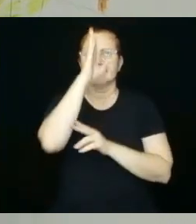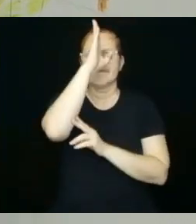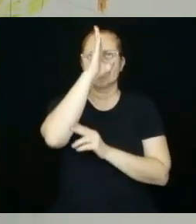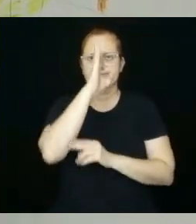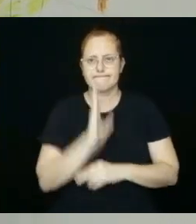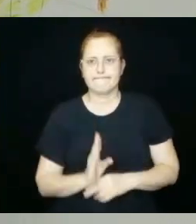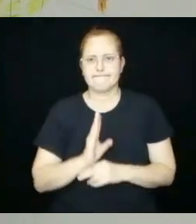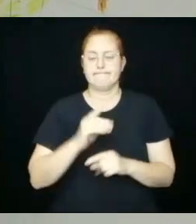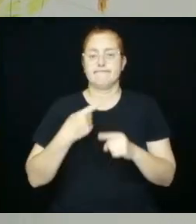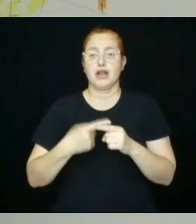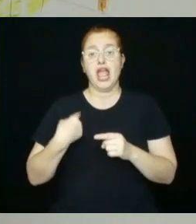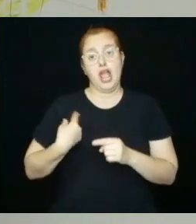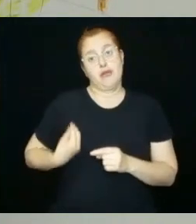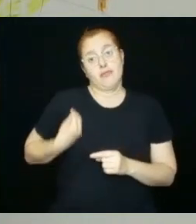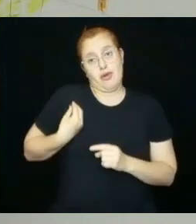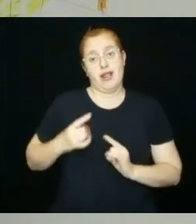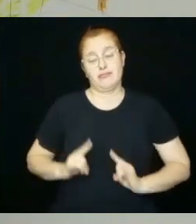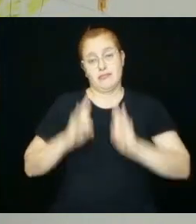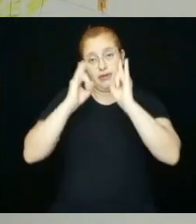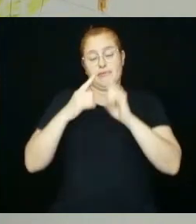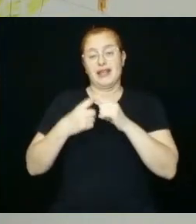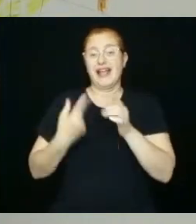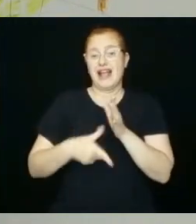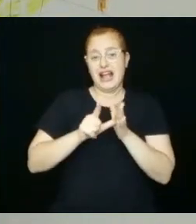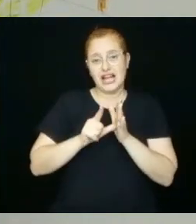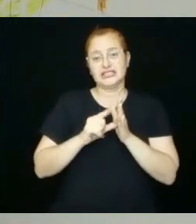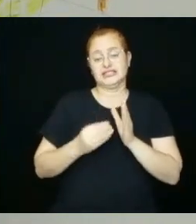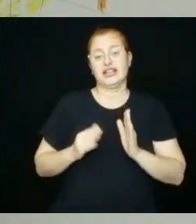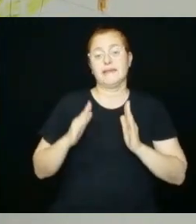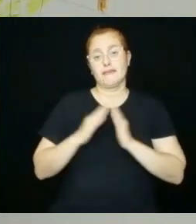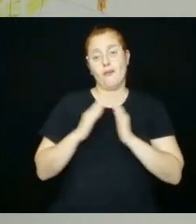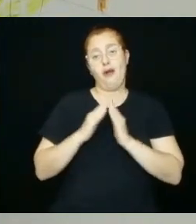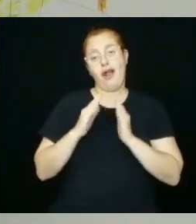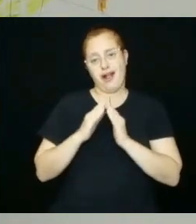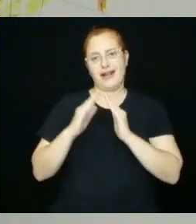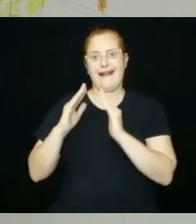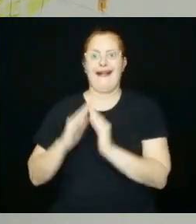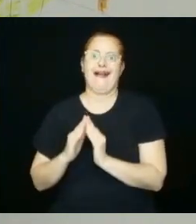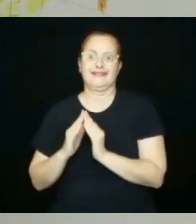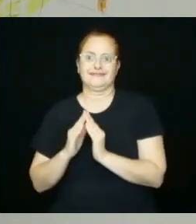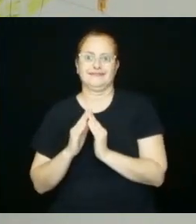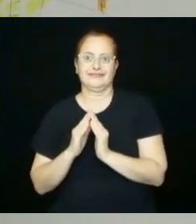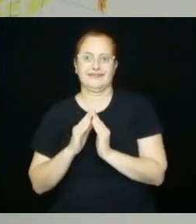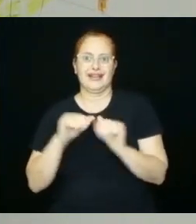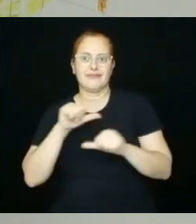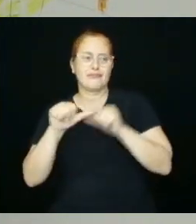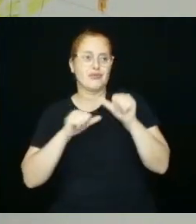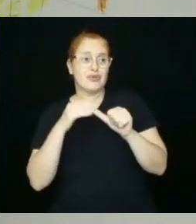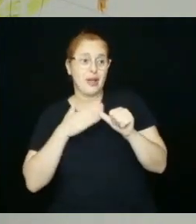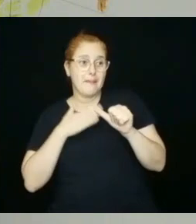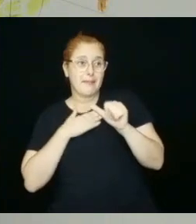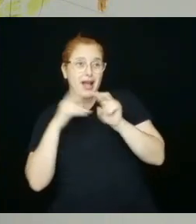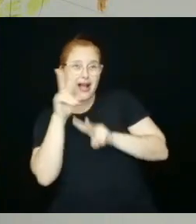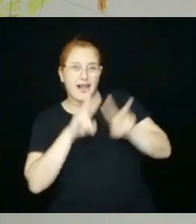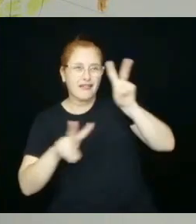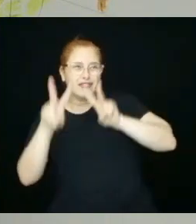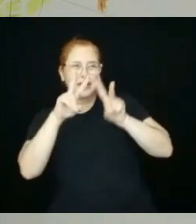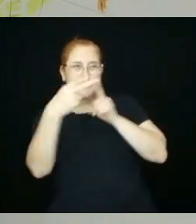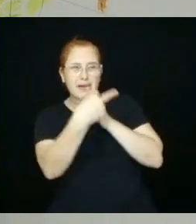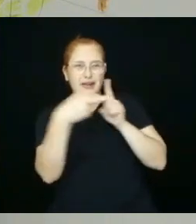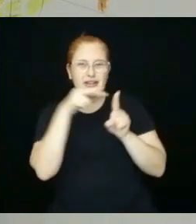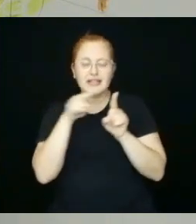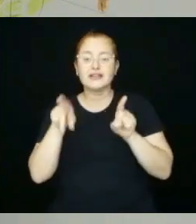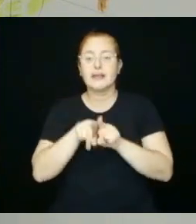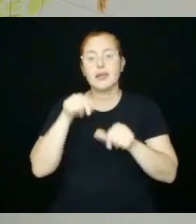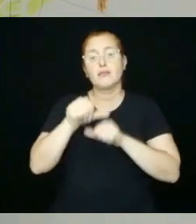verticalizada, porque eu comecei a morar no apartamento, sempre morei em casa. Aí comecei a olhar para a cidade, mudou meu ângulo de visão, mudou o